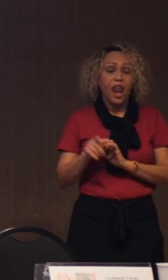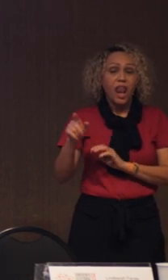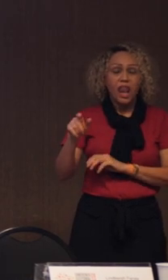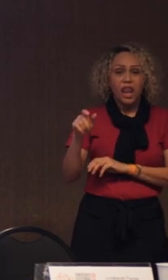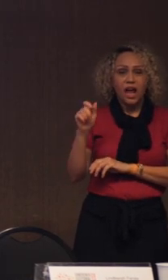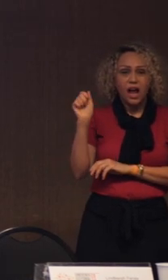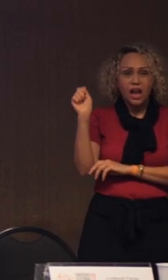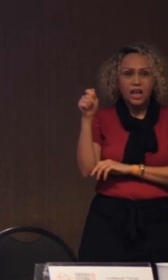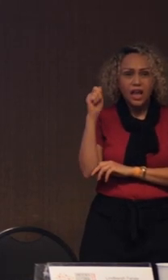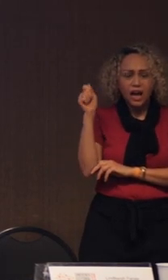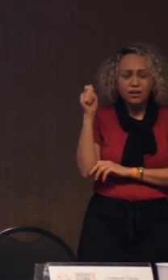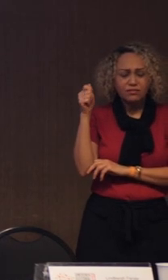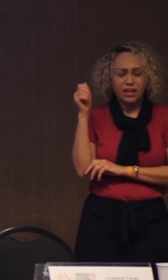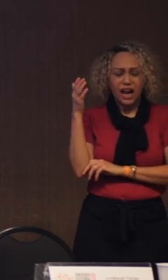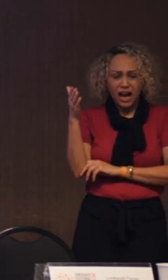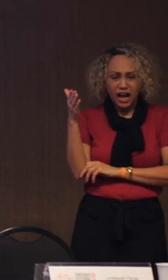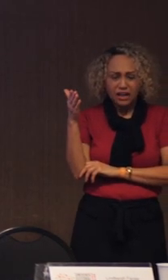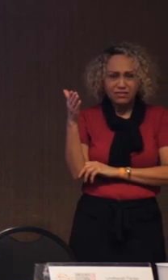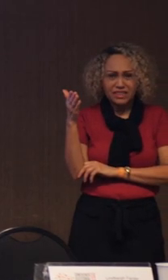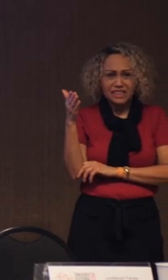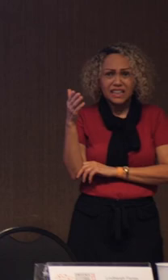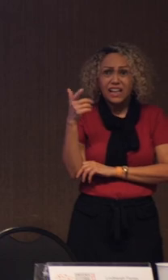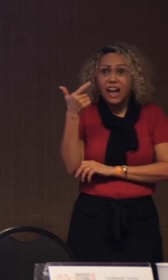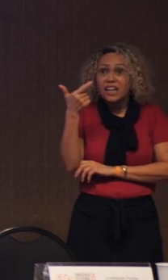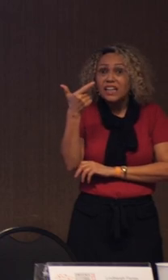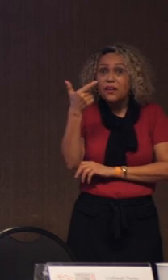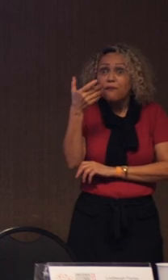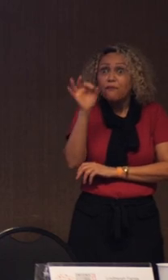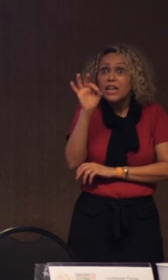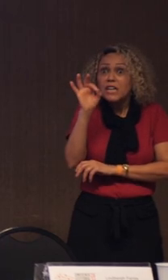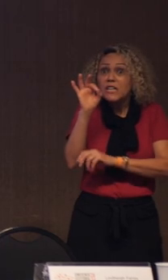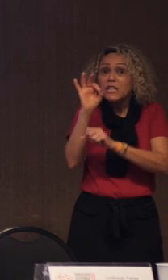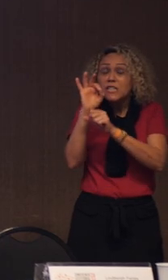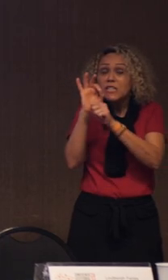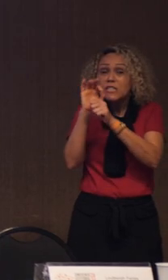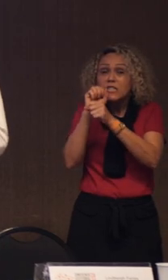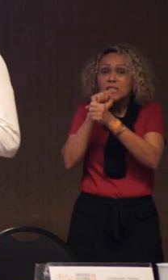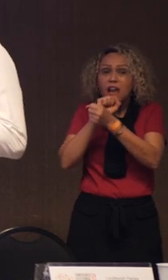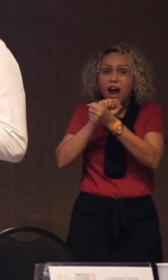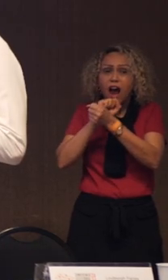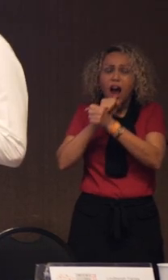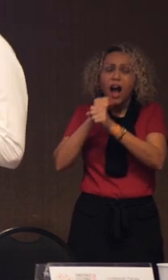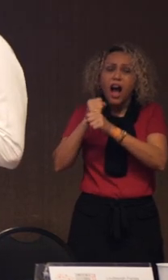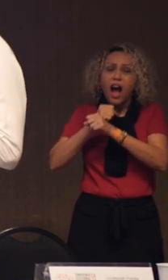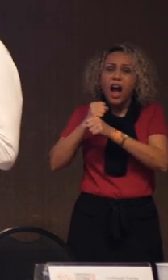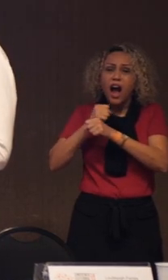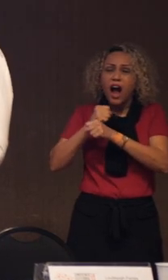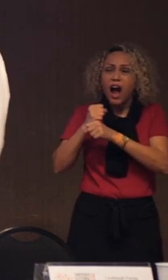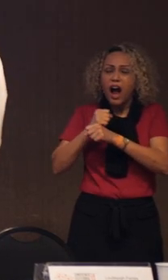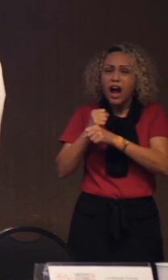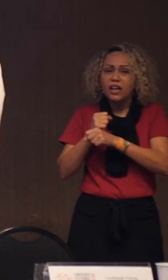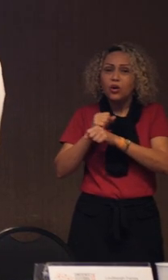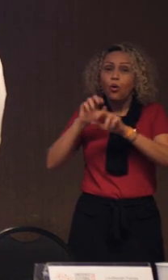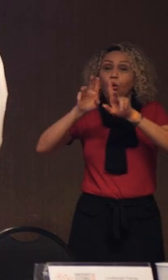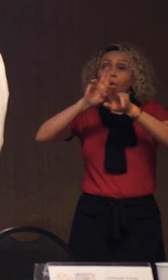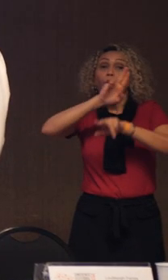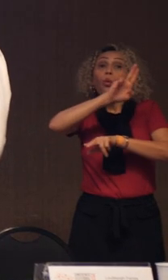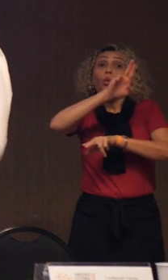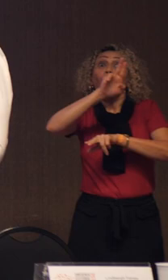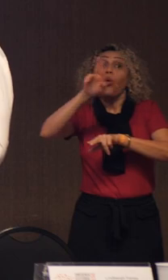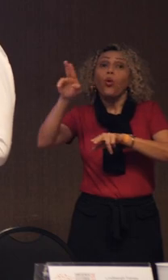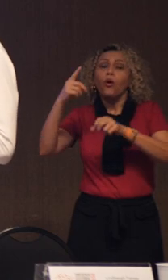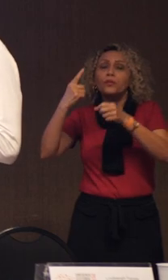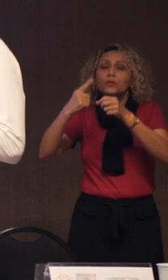20 milhões de africanos escravizados. E olha como era duro. Portal do Nunca Mais, porque as